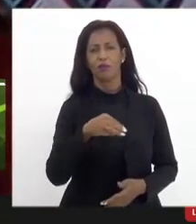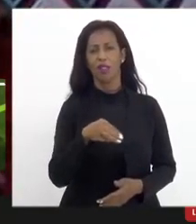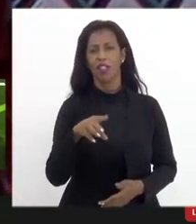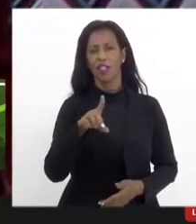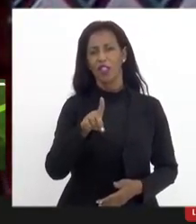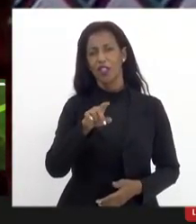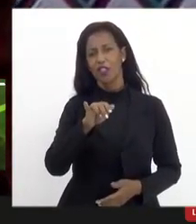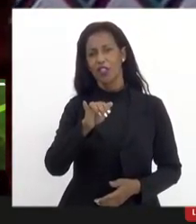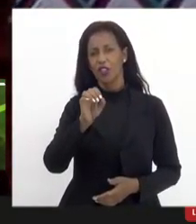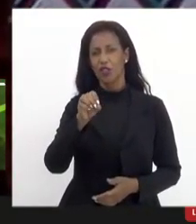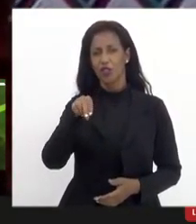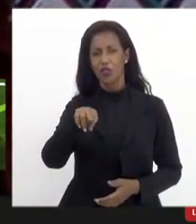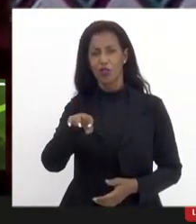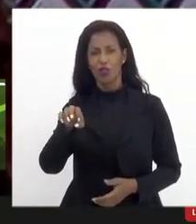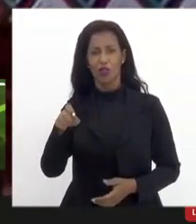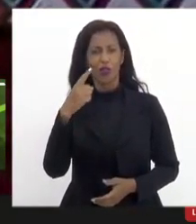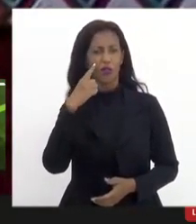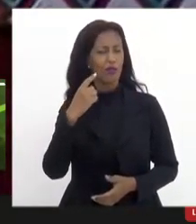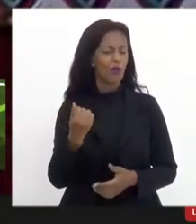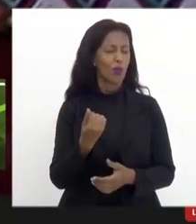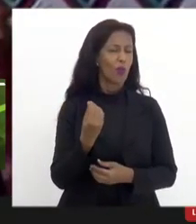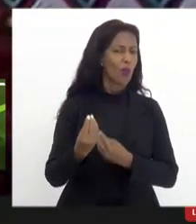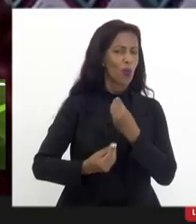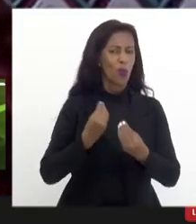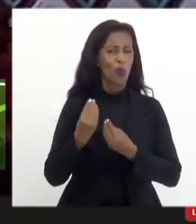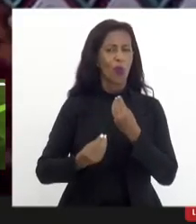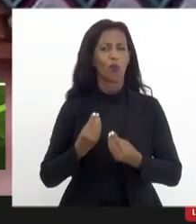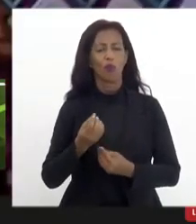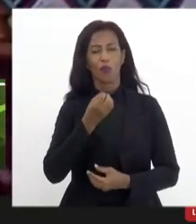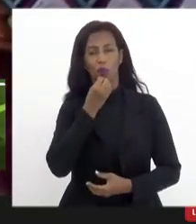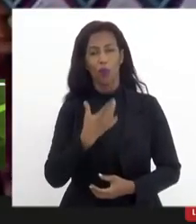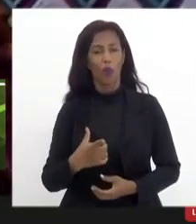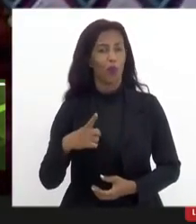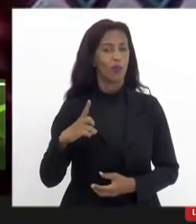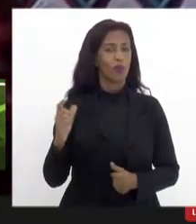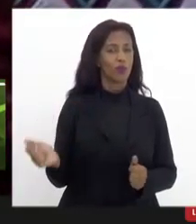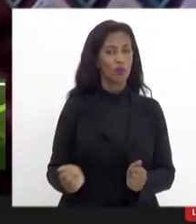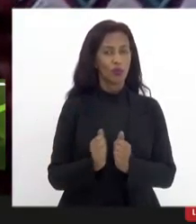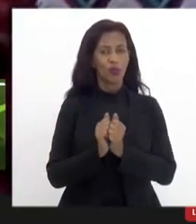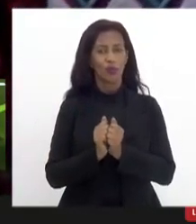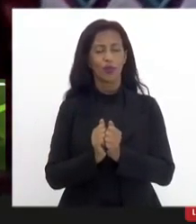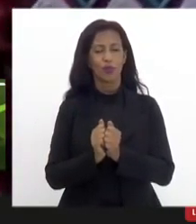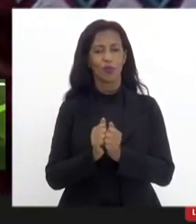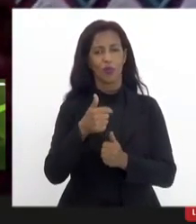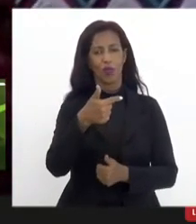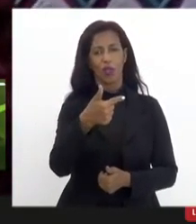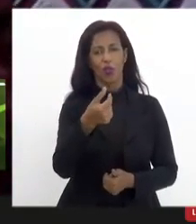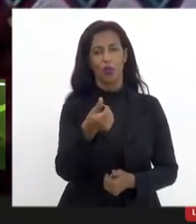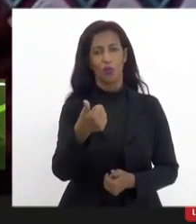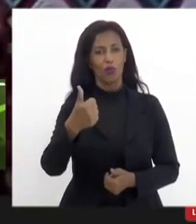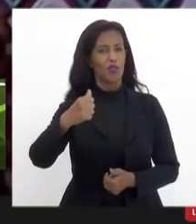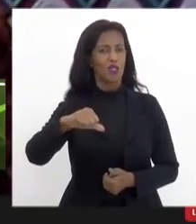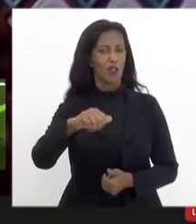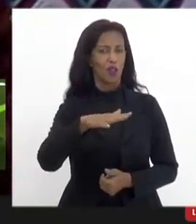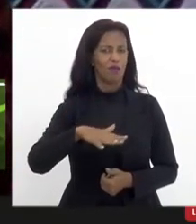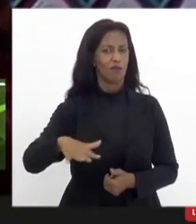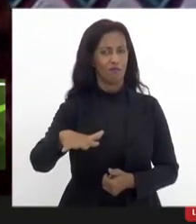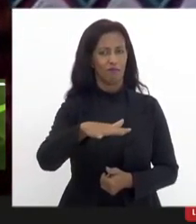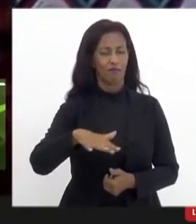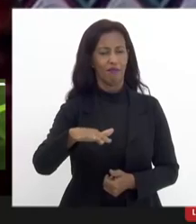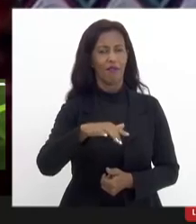Dione, viu? Quanto foi emocionante a gente tê-los ali, né, em 2019, no espaço do